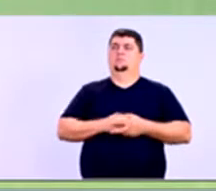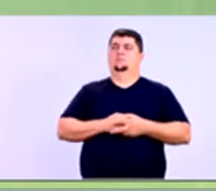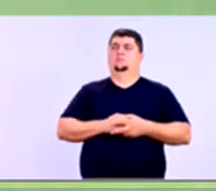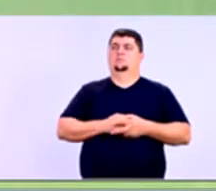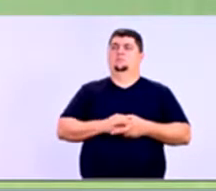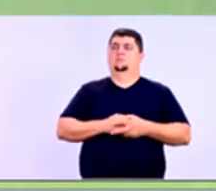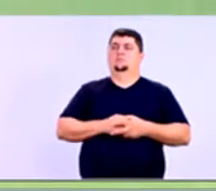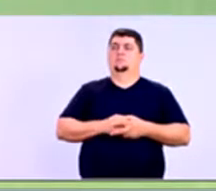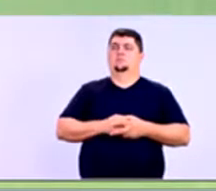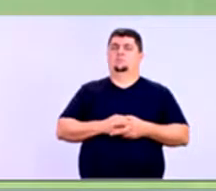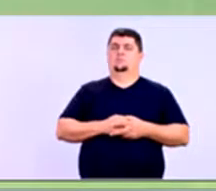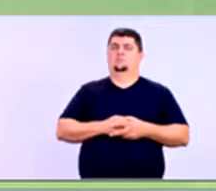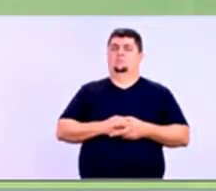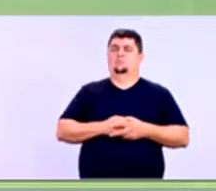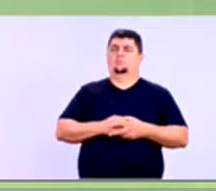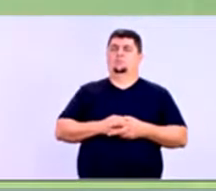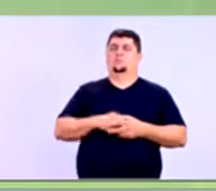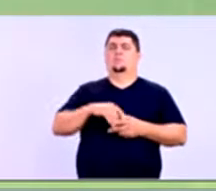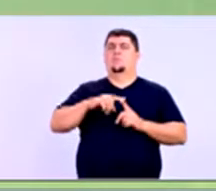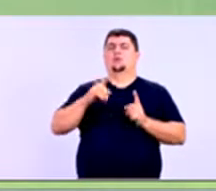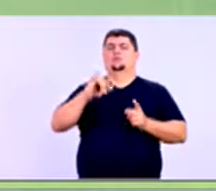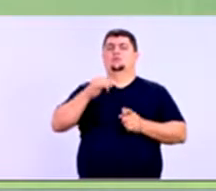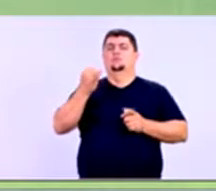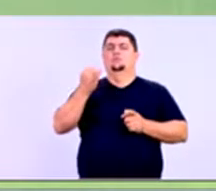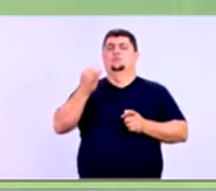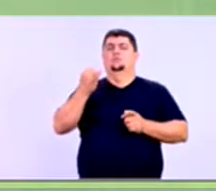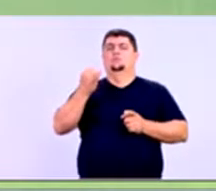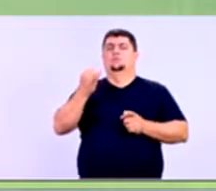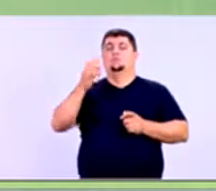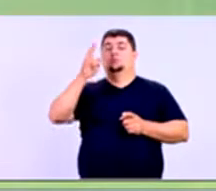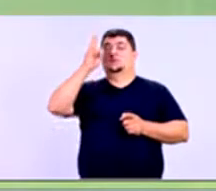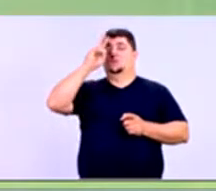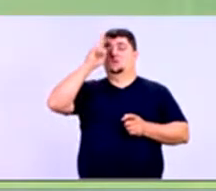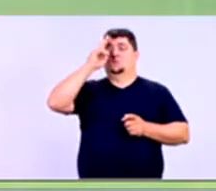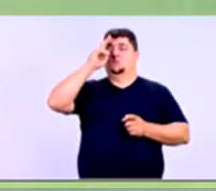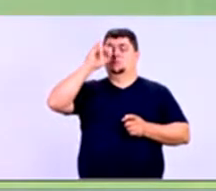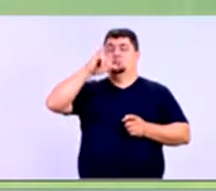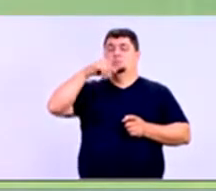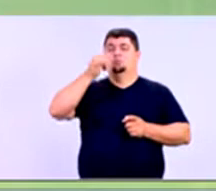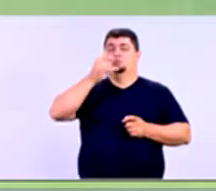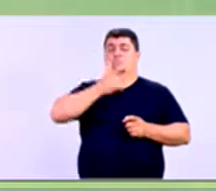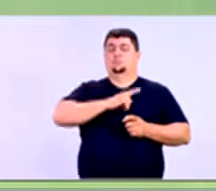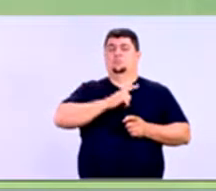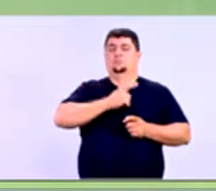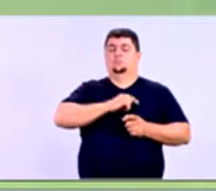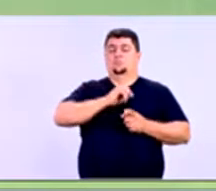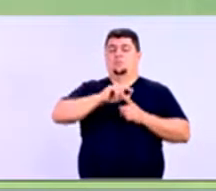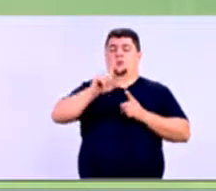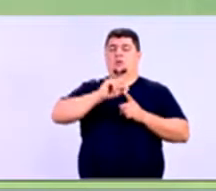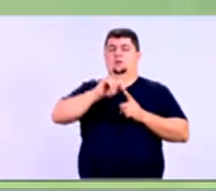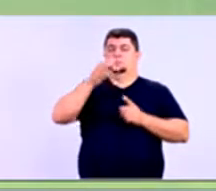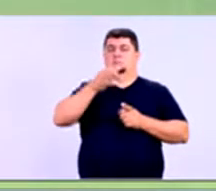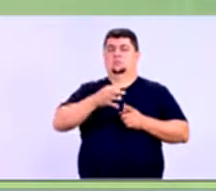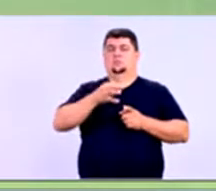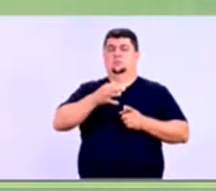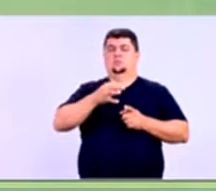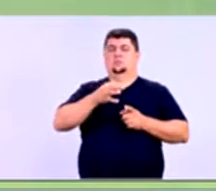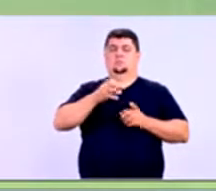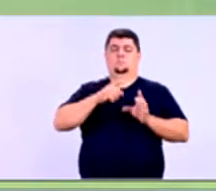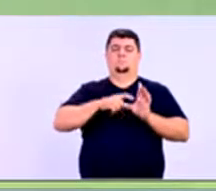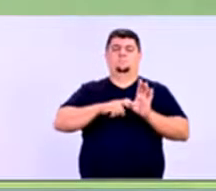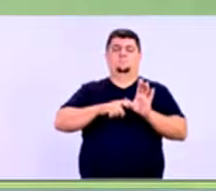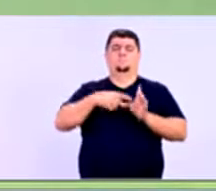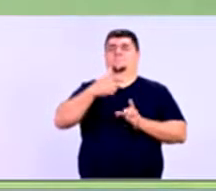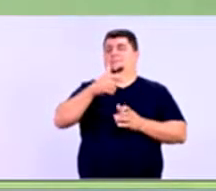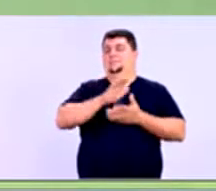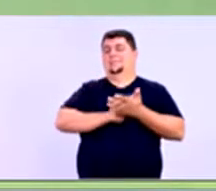E aí você vai me perguntar, mas e os juros? Lembra, o juros está sendo pago cada mês. Então, eu não estou devendo nada